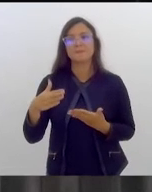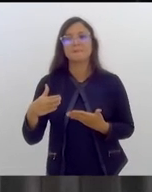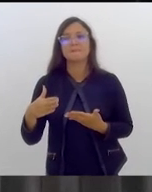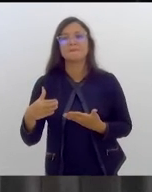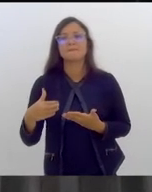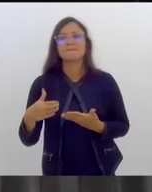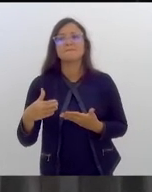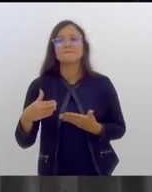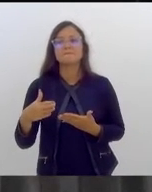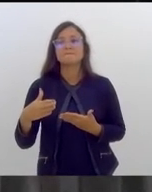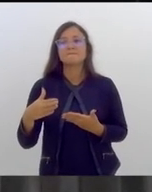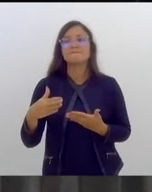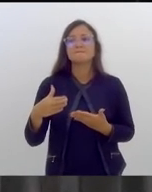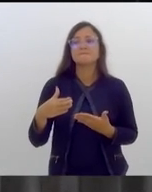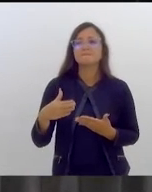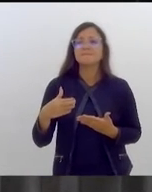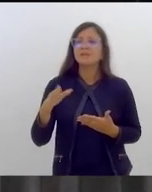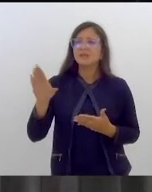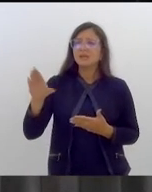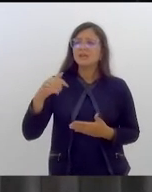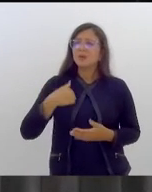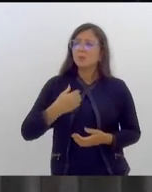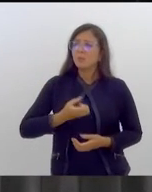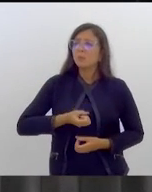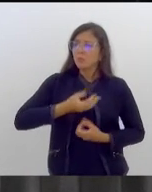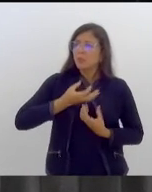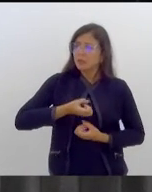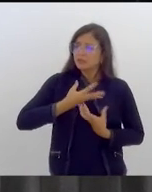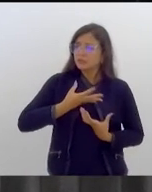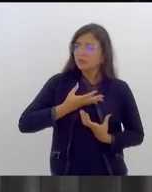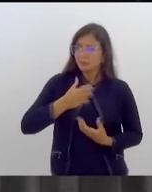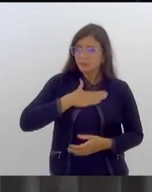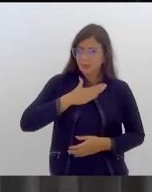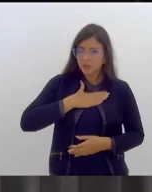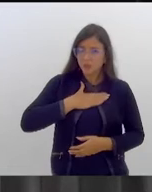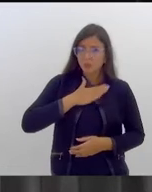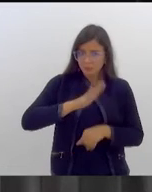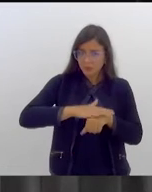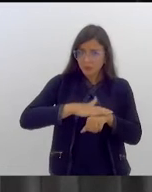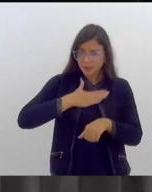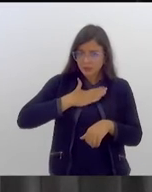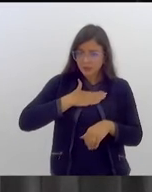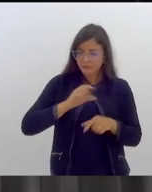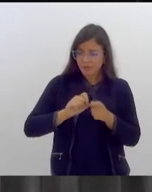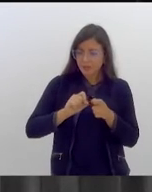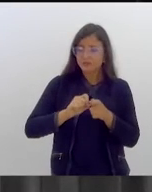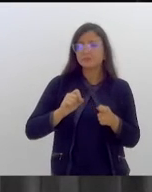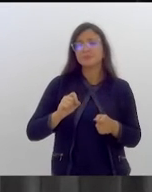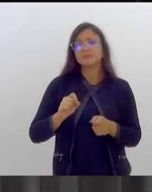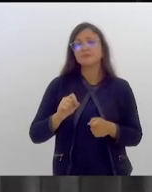falando uma poesia um poema meu de minha autoria